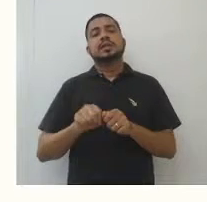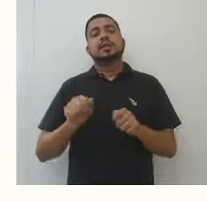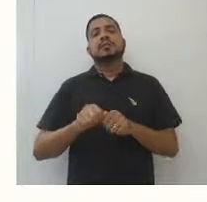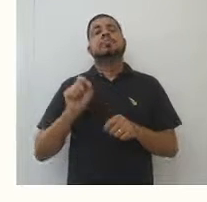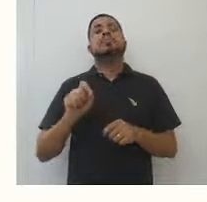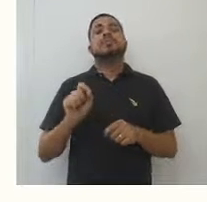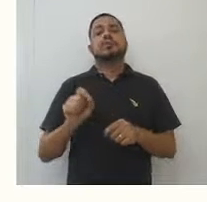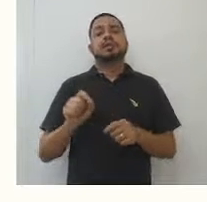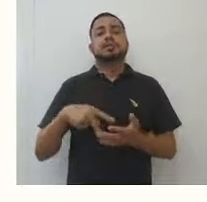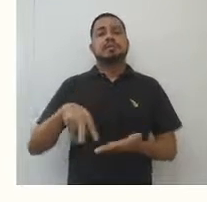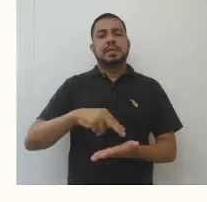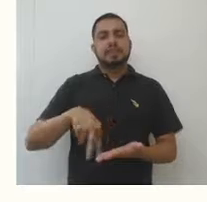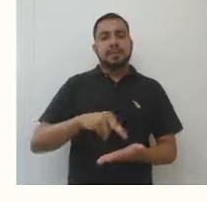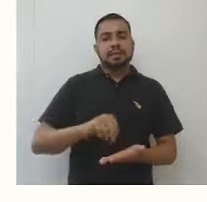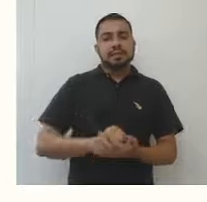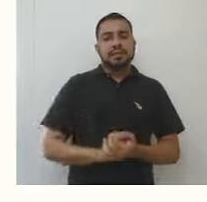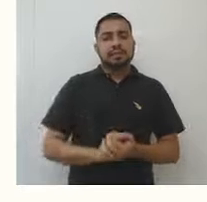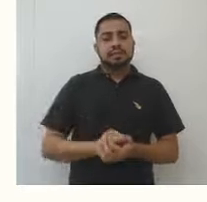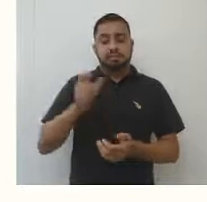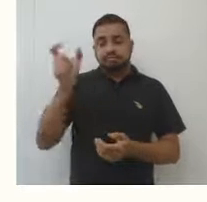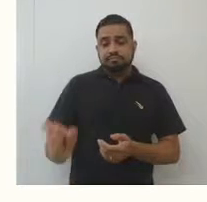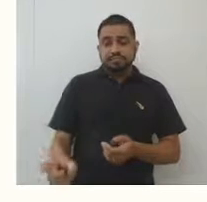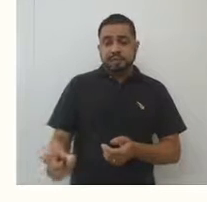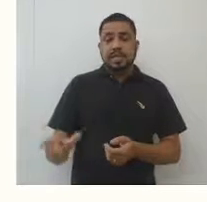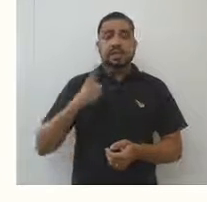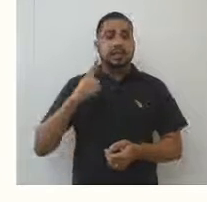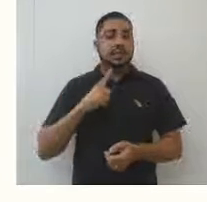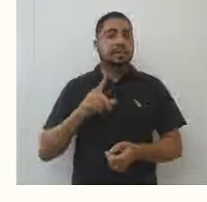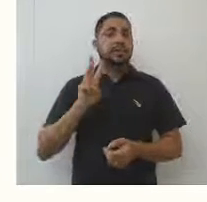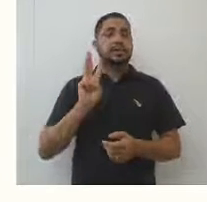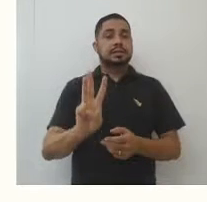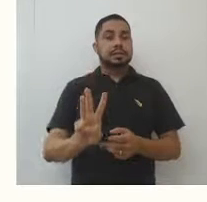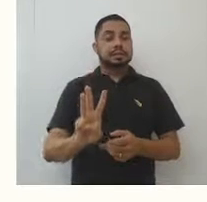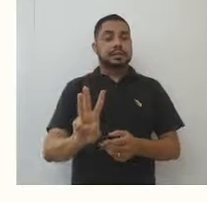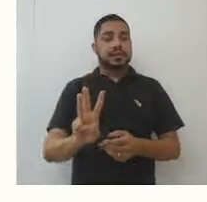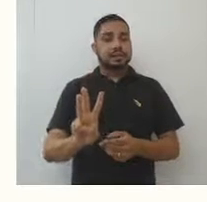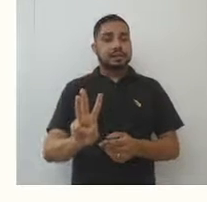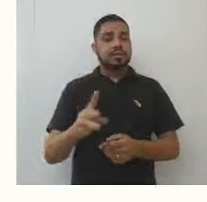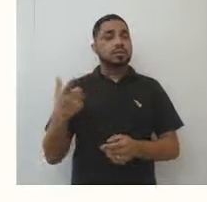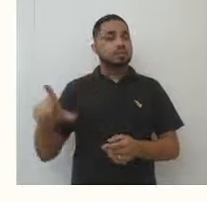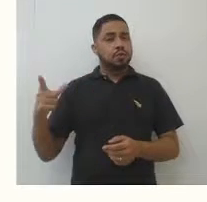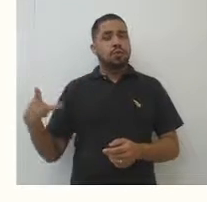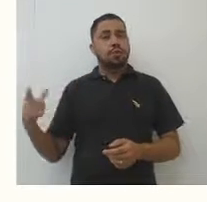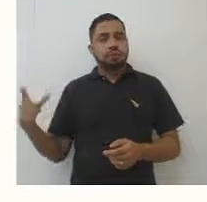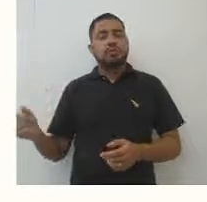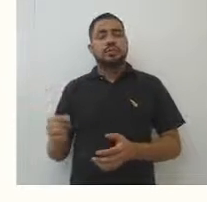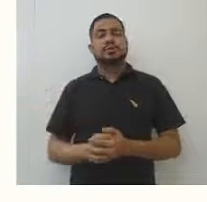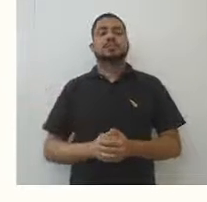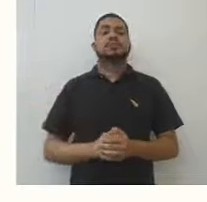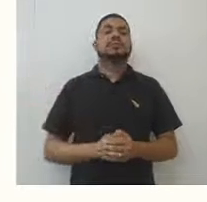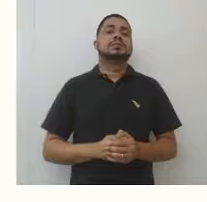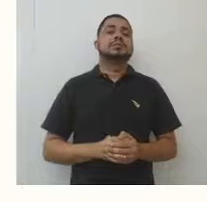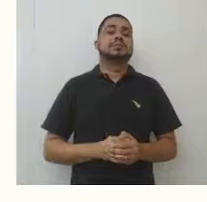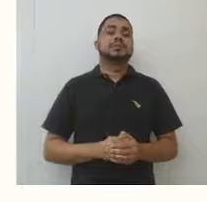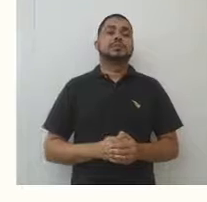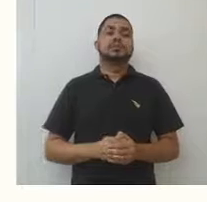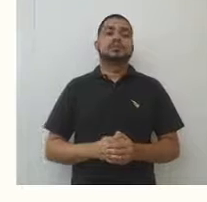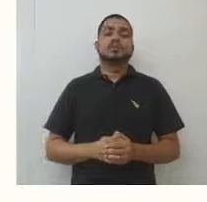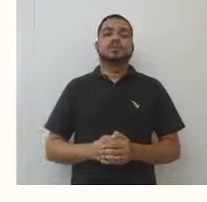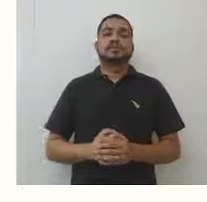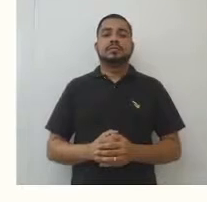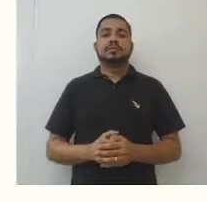quem? Pelo bailarino. E aí a gente tem trouxe três outros grandes